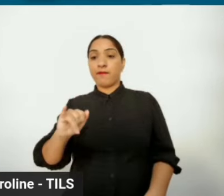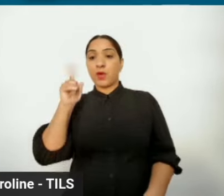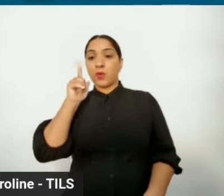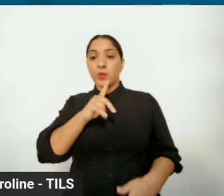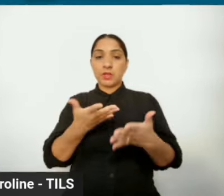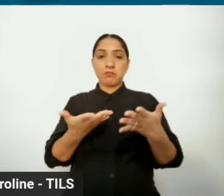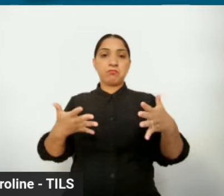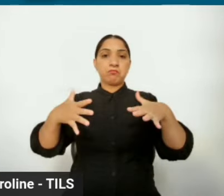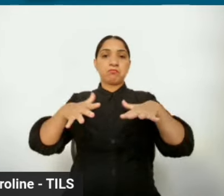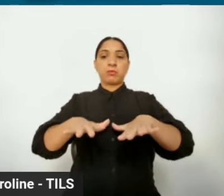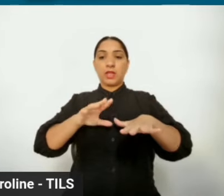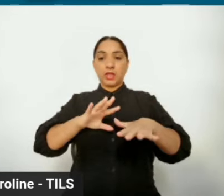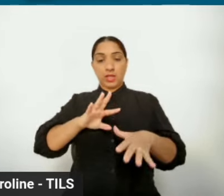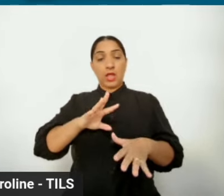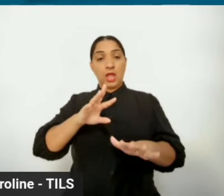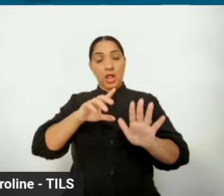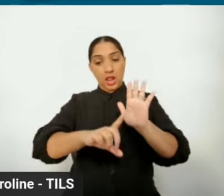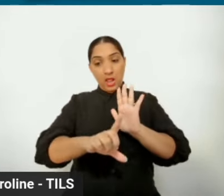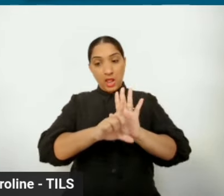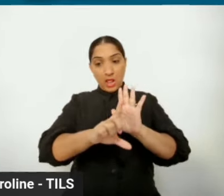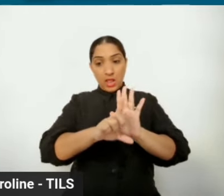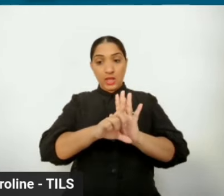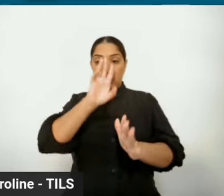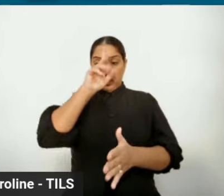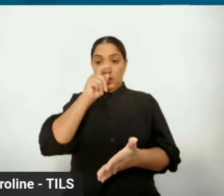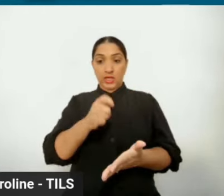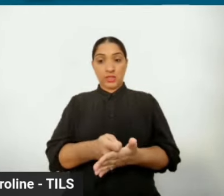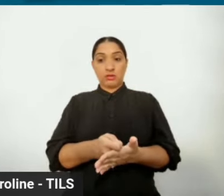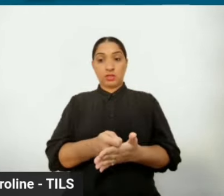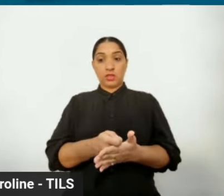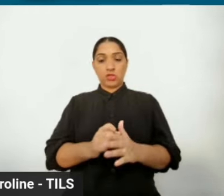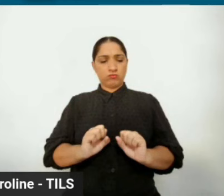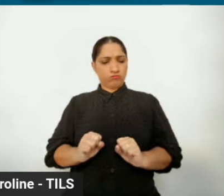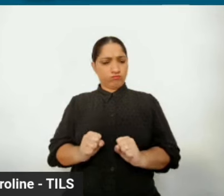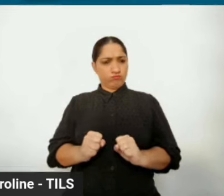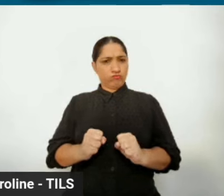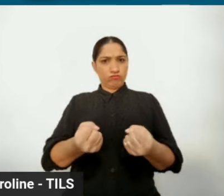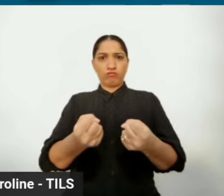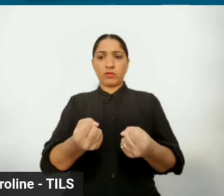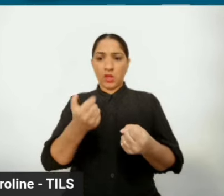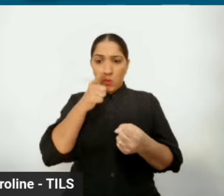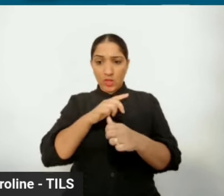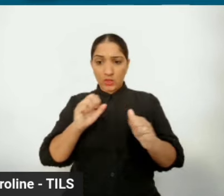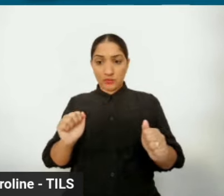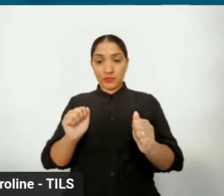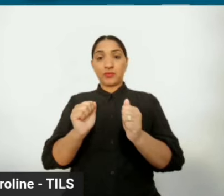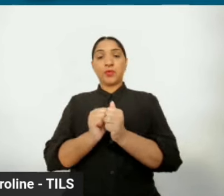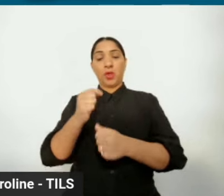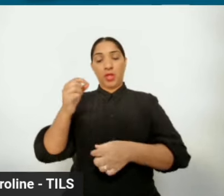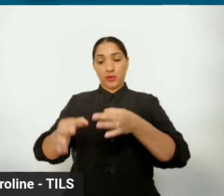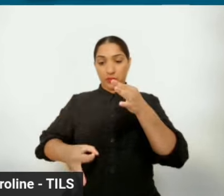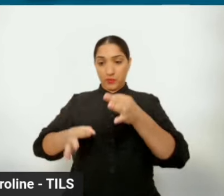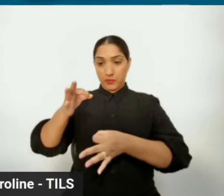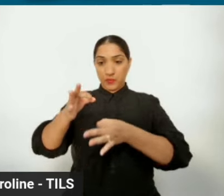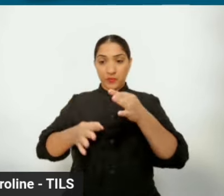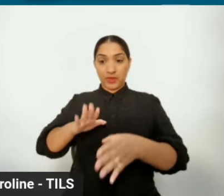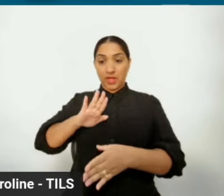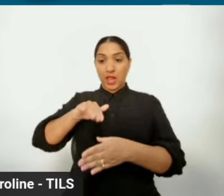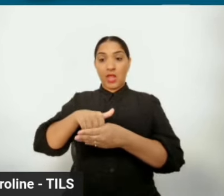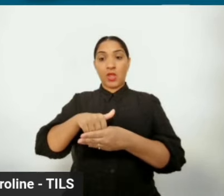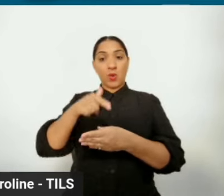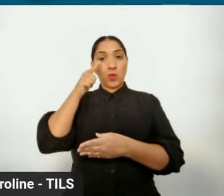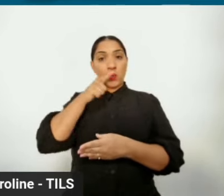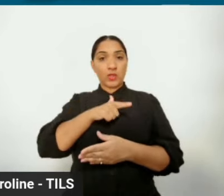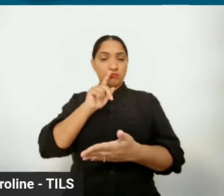a legislação garante, quais os esforços a Justiça Eleitoral fará para a garantia